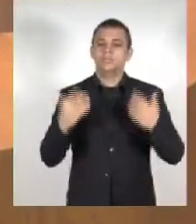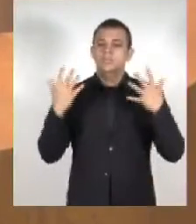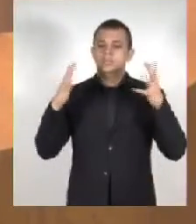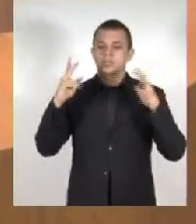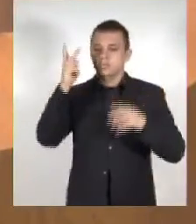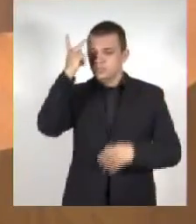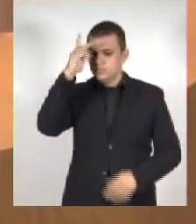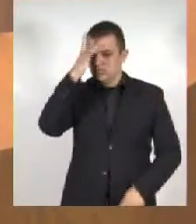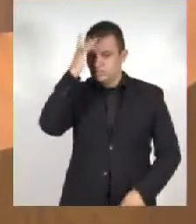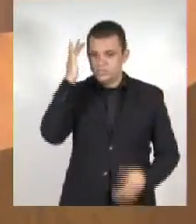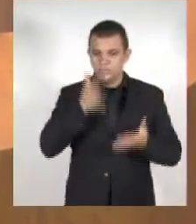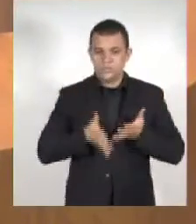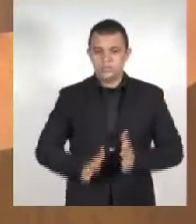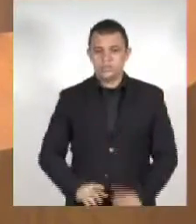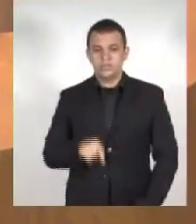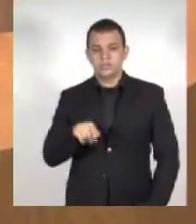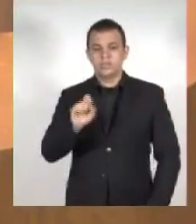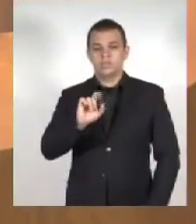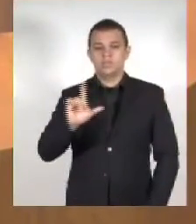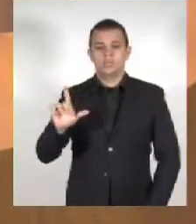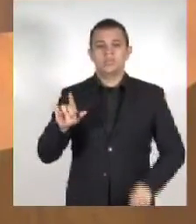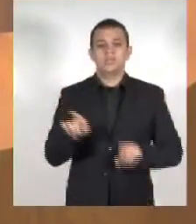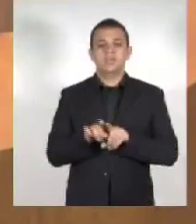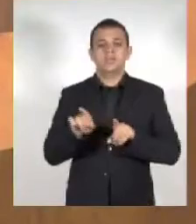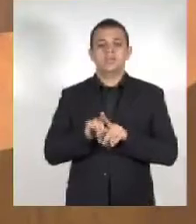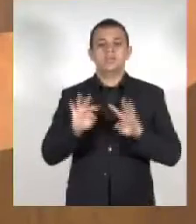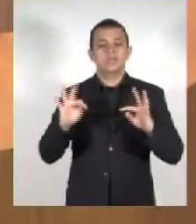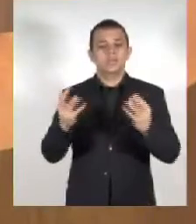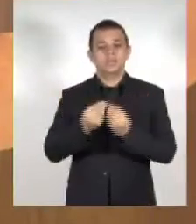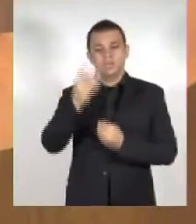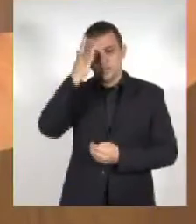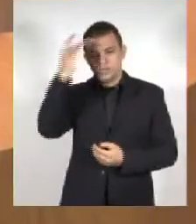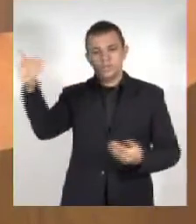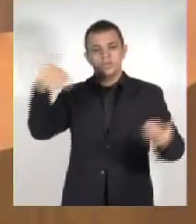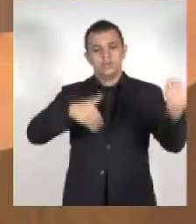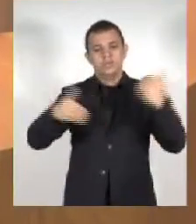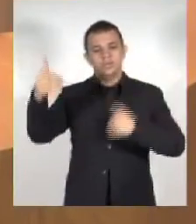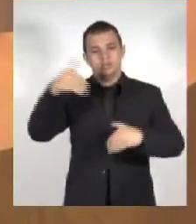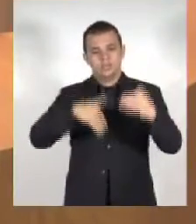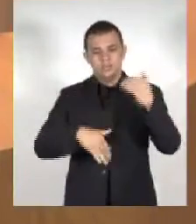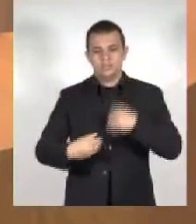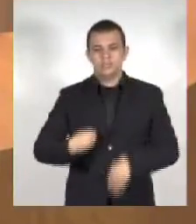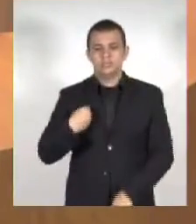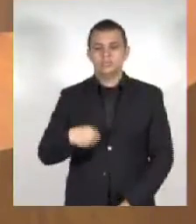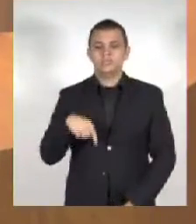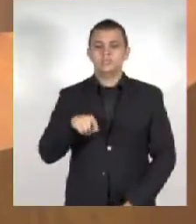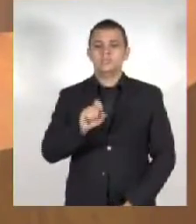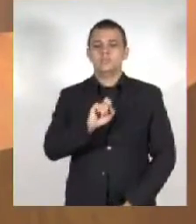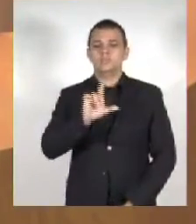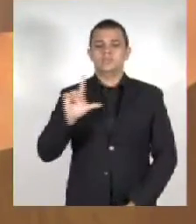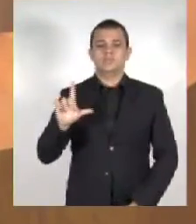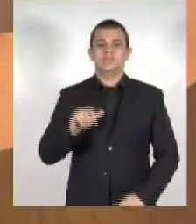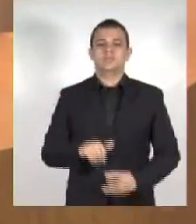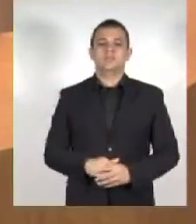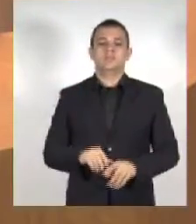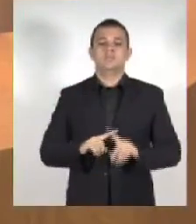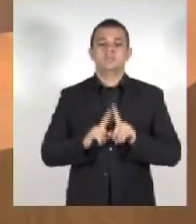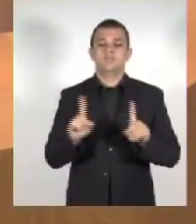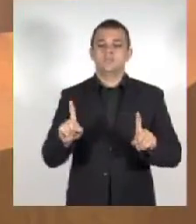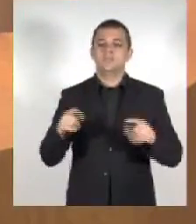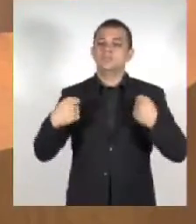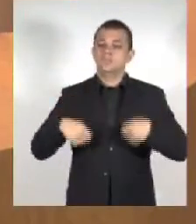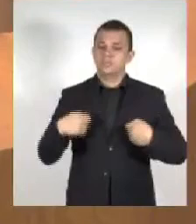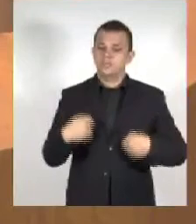todos os dovicenses. Parabéns a todos que foram abrigados, a todos que moram na querida São Luís. Mas atenção para